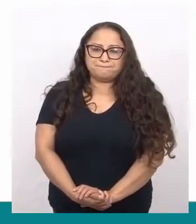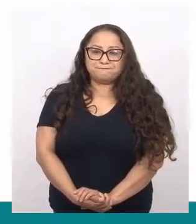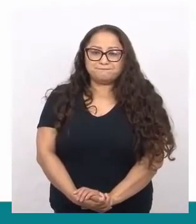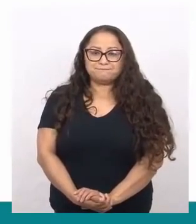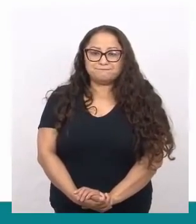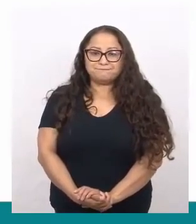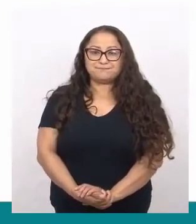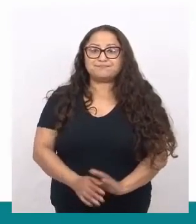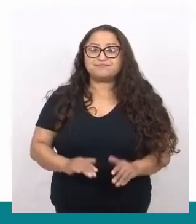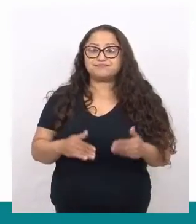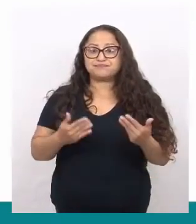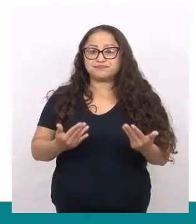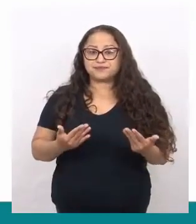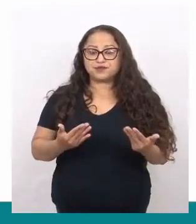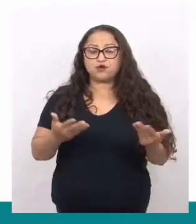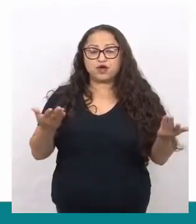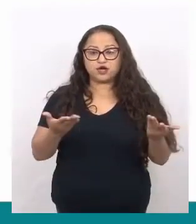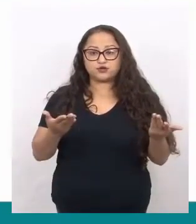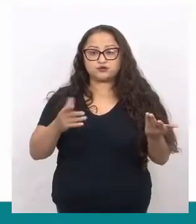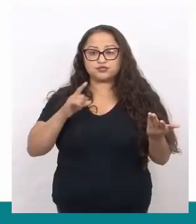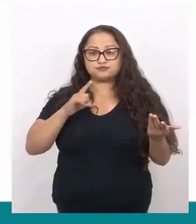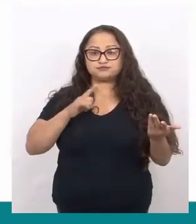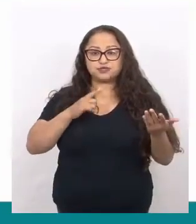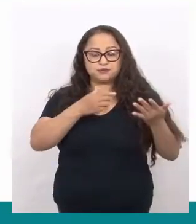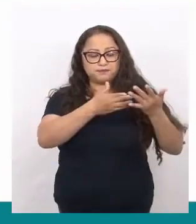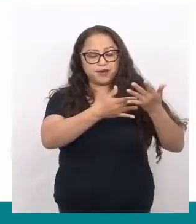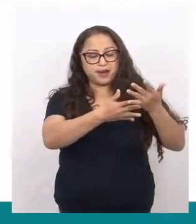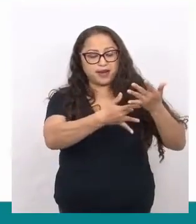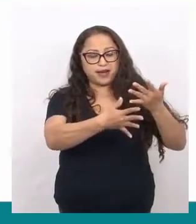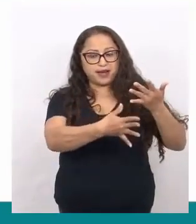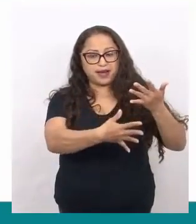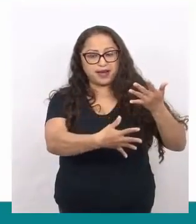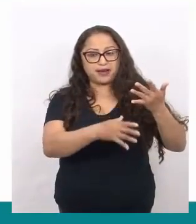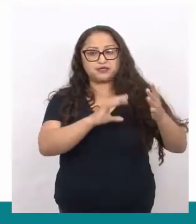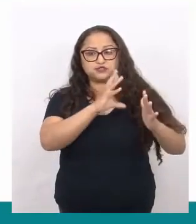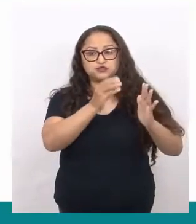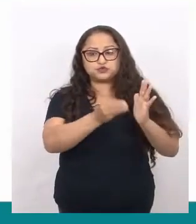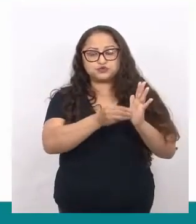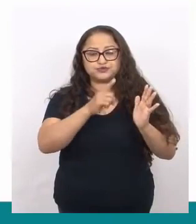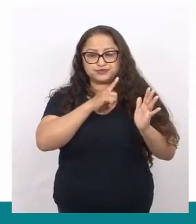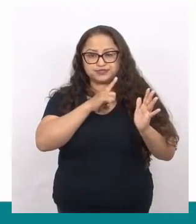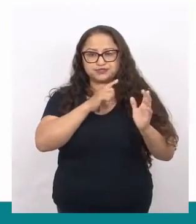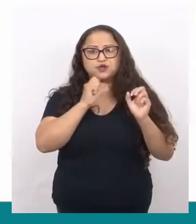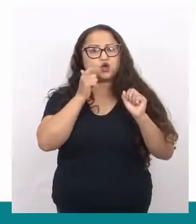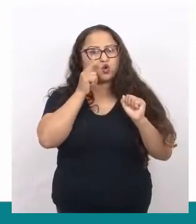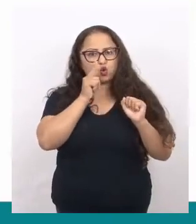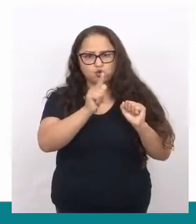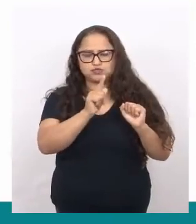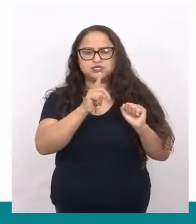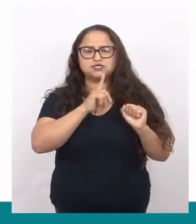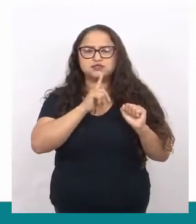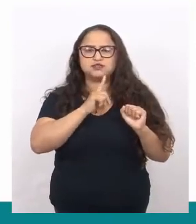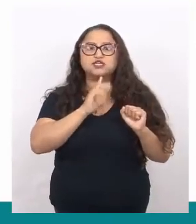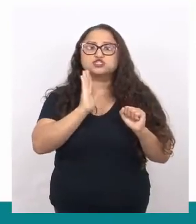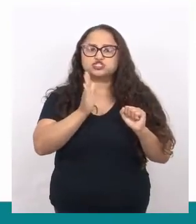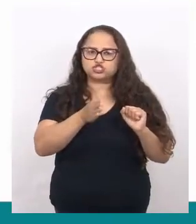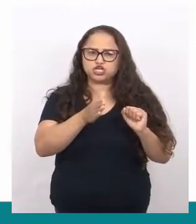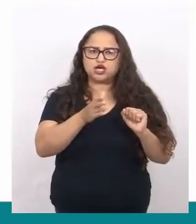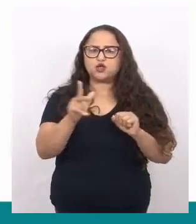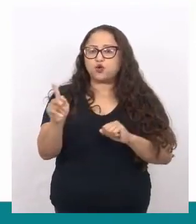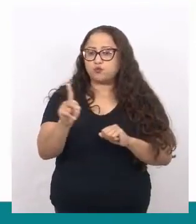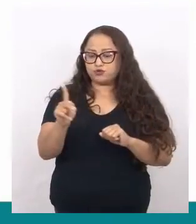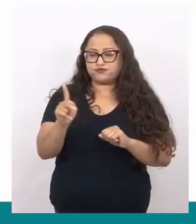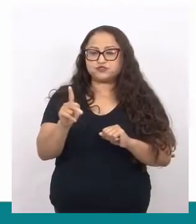Então, aqui a associação ele vai listar tudo que tiver sido associado. Então, você consegue inserir os dados de um docente, tá? E clicar